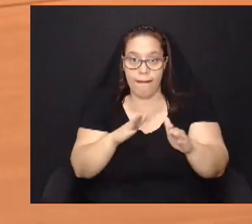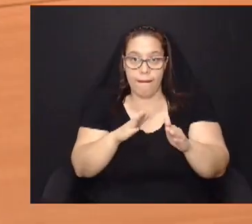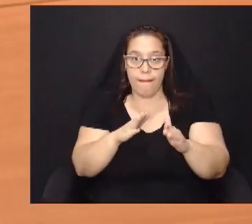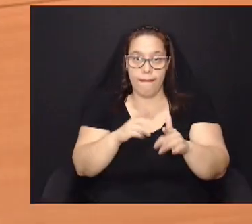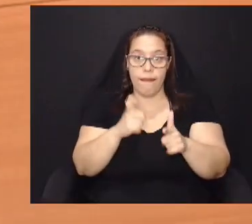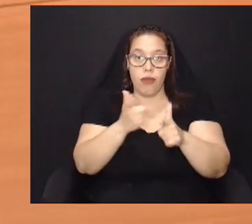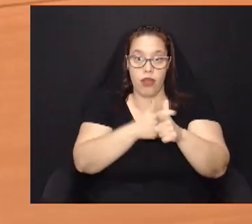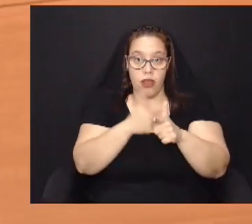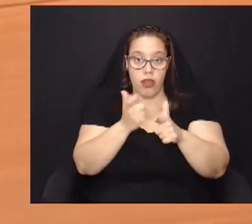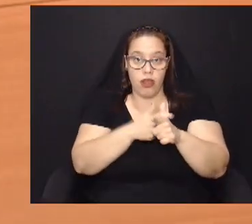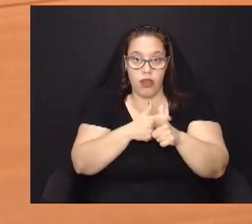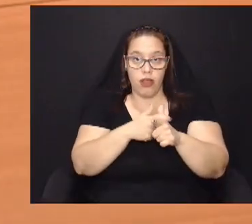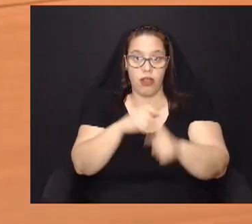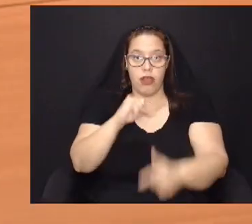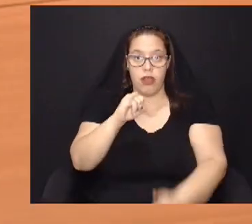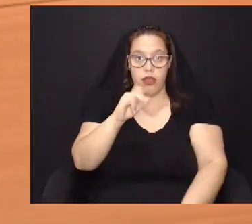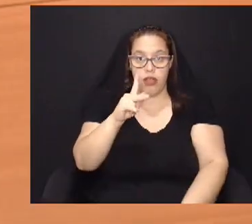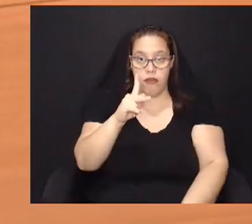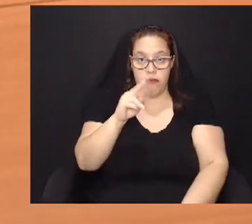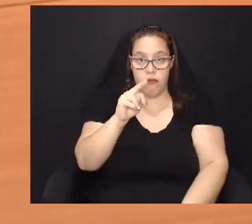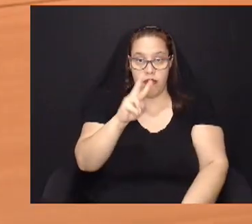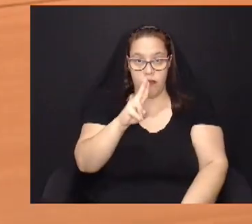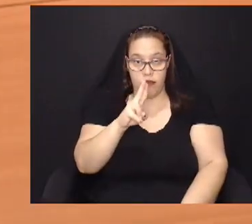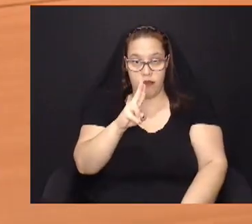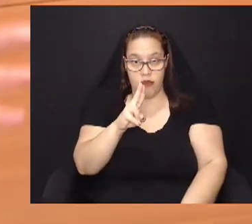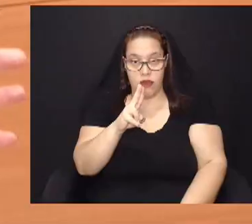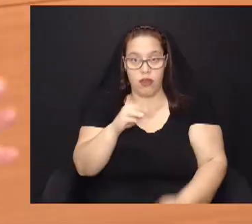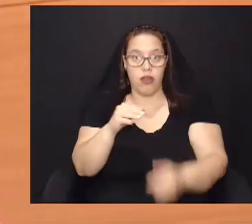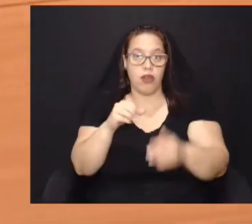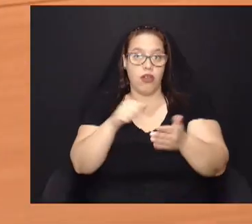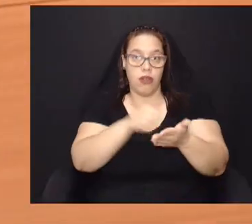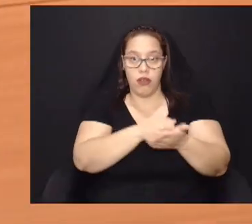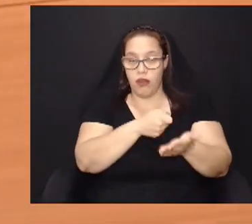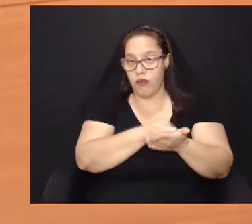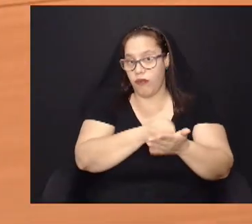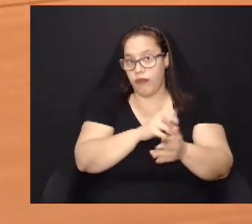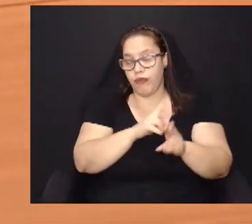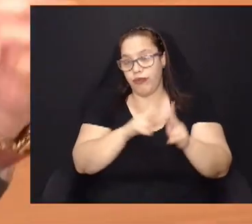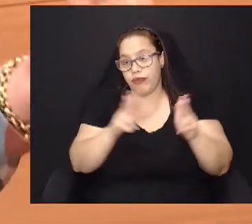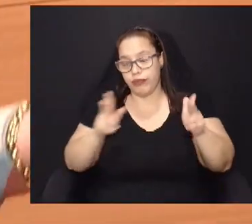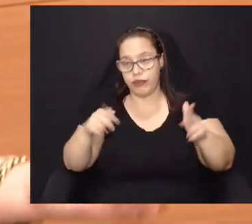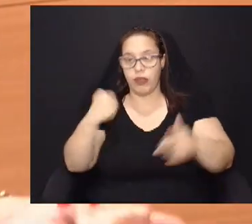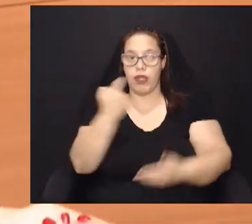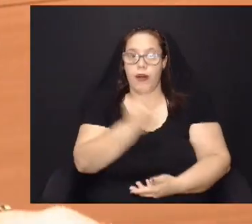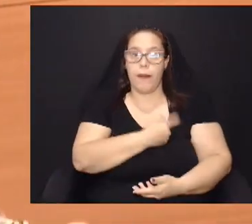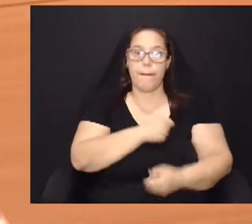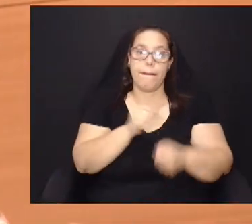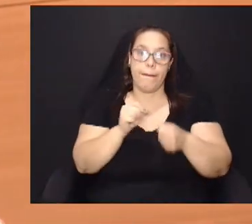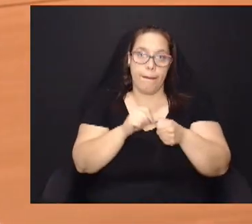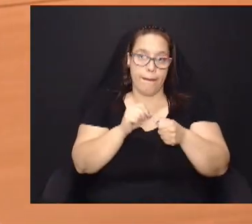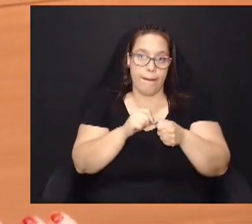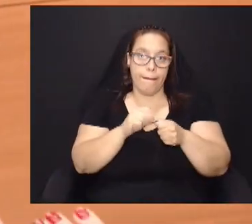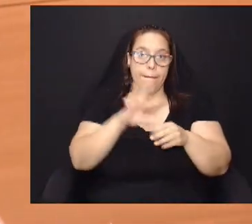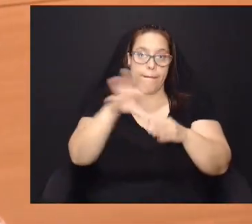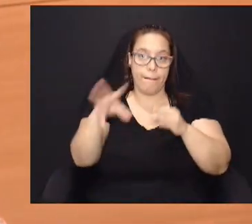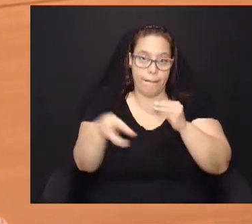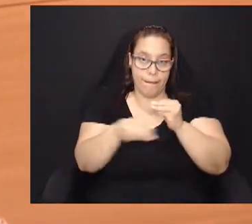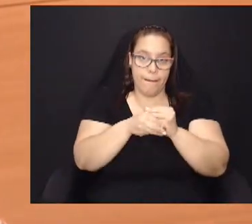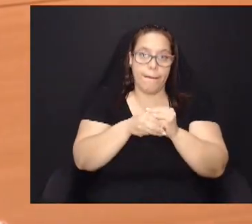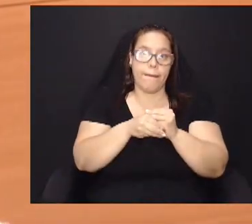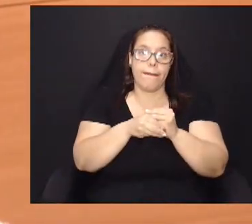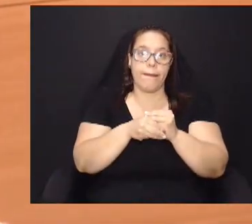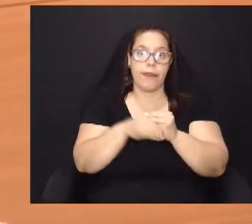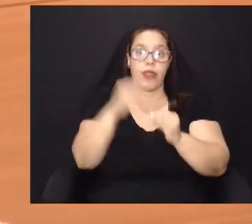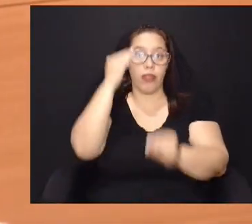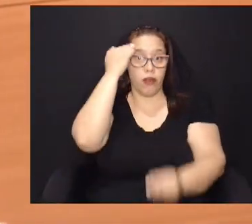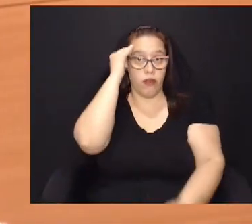tudo, IPTU, né, multas, emolumentos, enfim. Então, nós fizemos agora uma emenda, entendemos